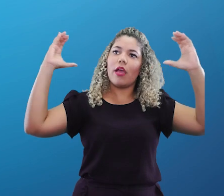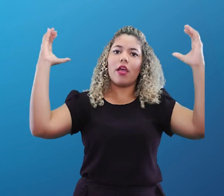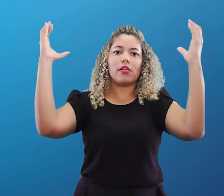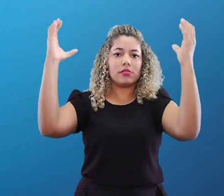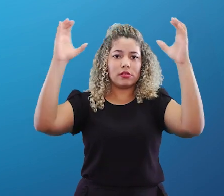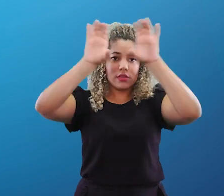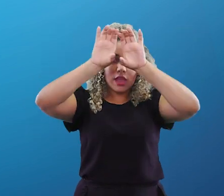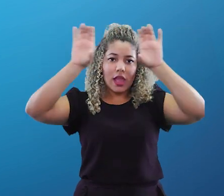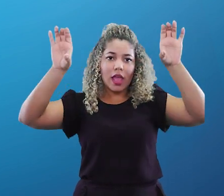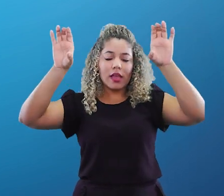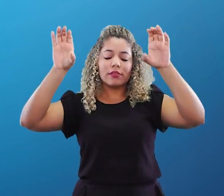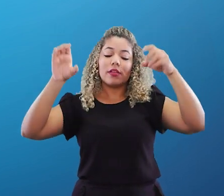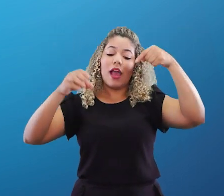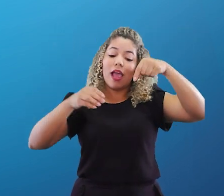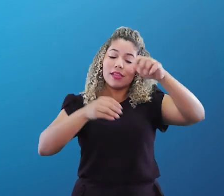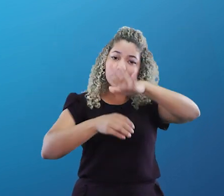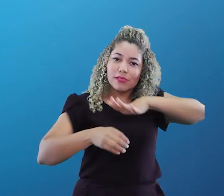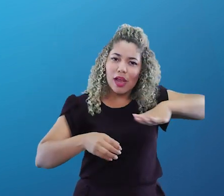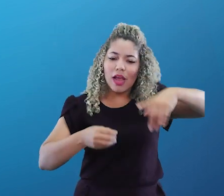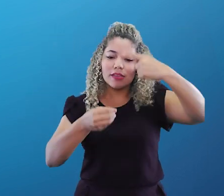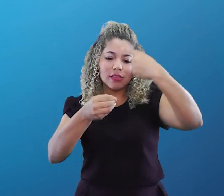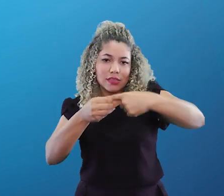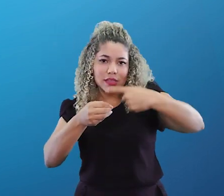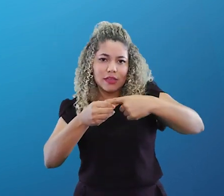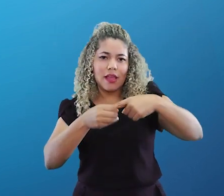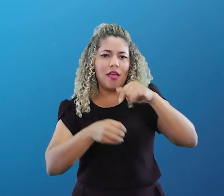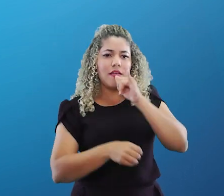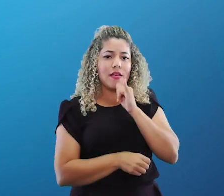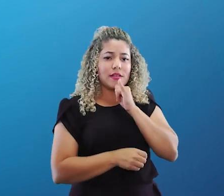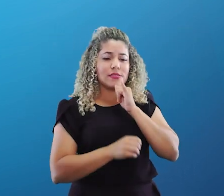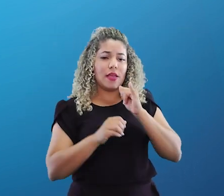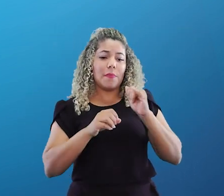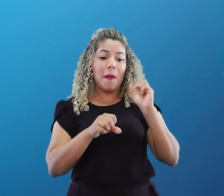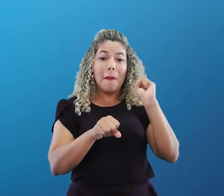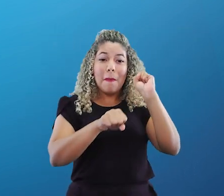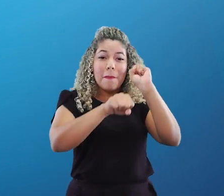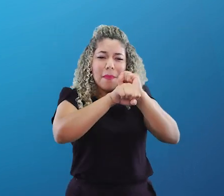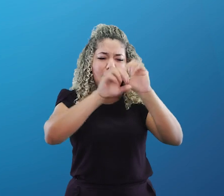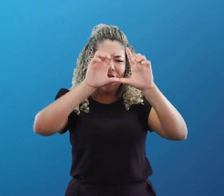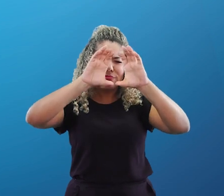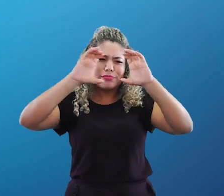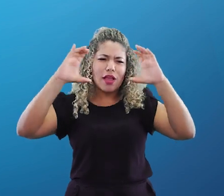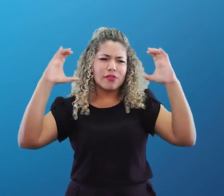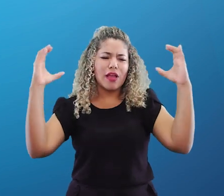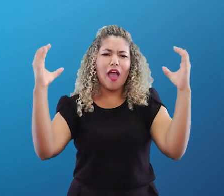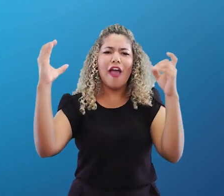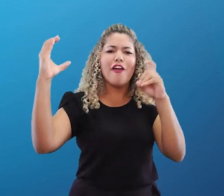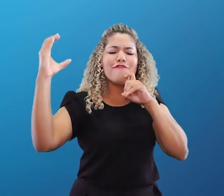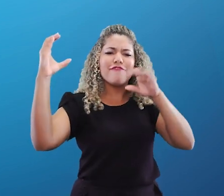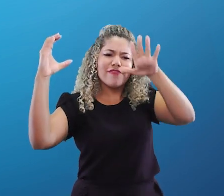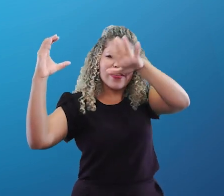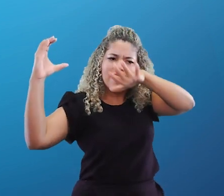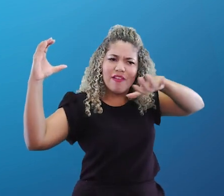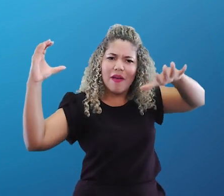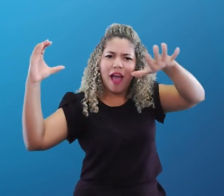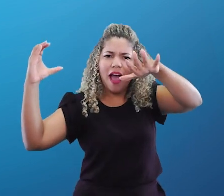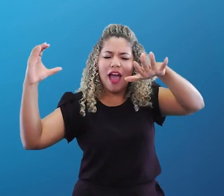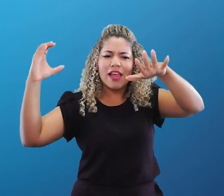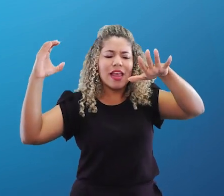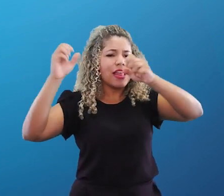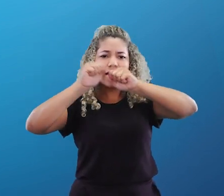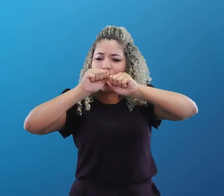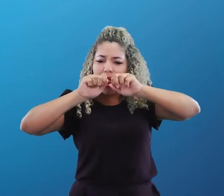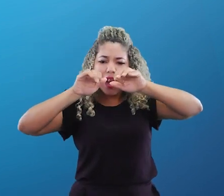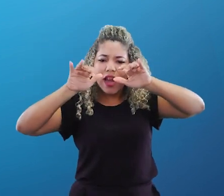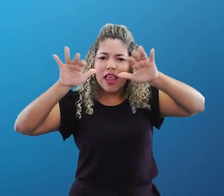e industrializados. Aqui nós temos o aprisionamento de uma camada mais fria de ar. E esse aprisionamento faz